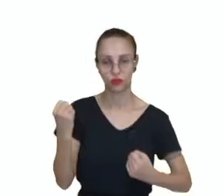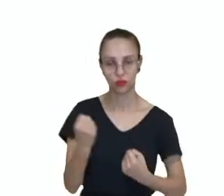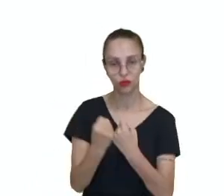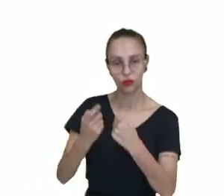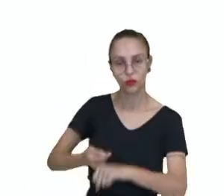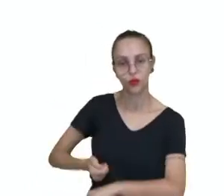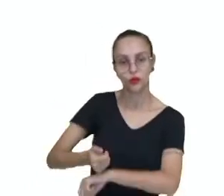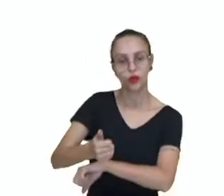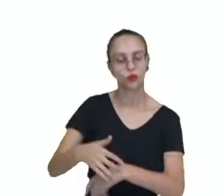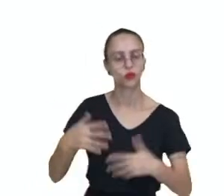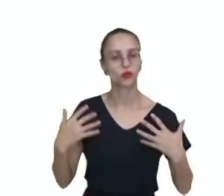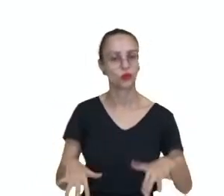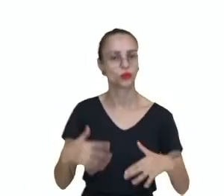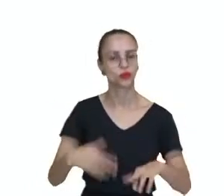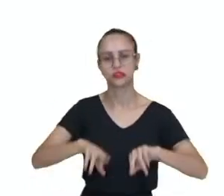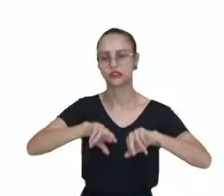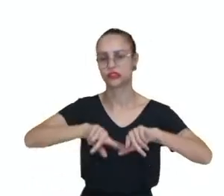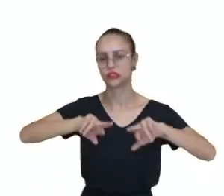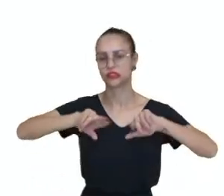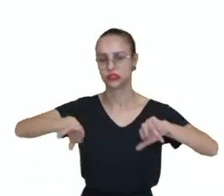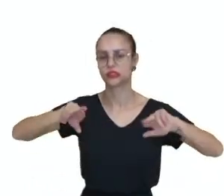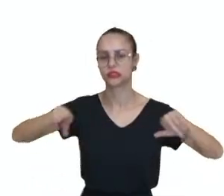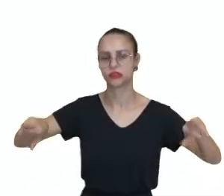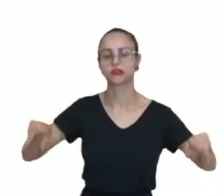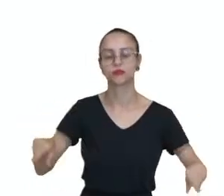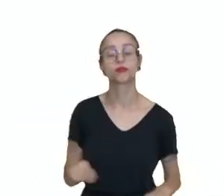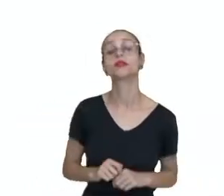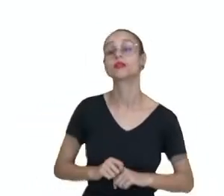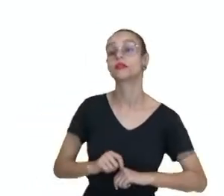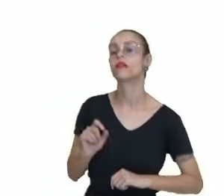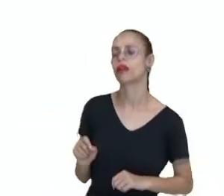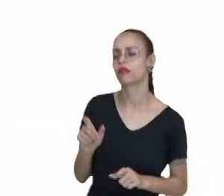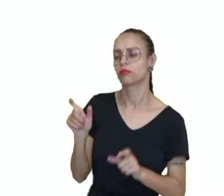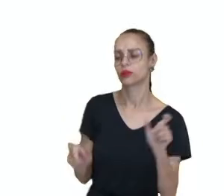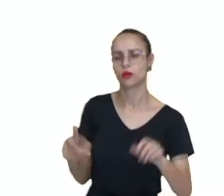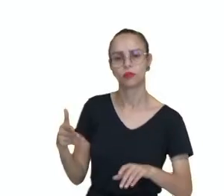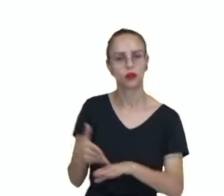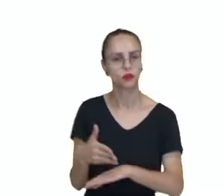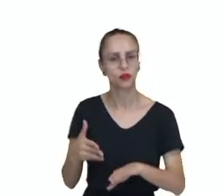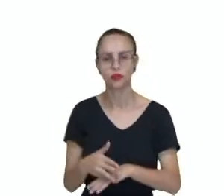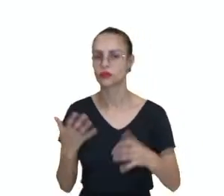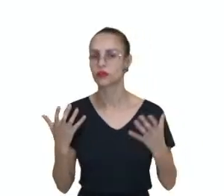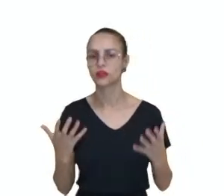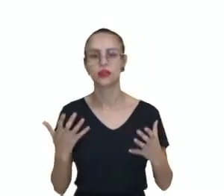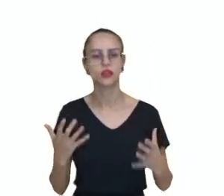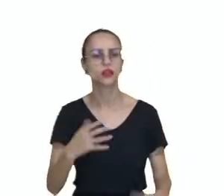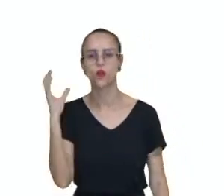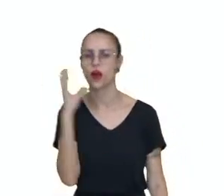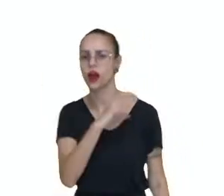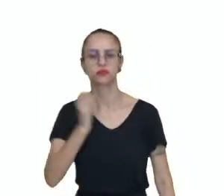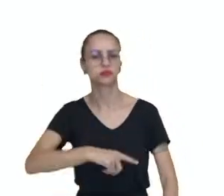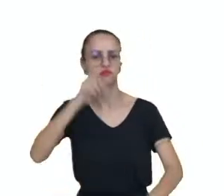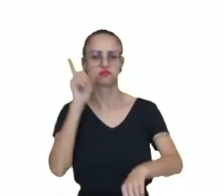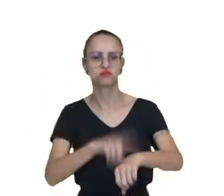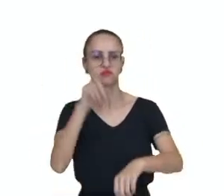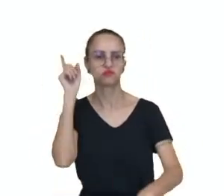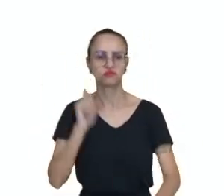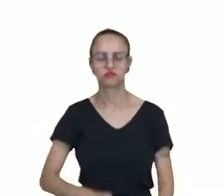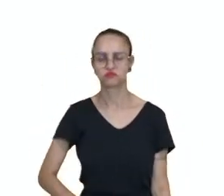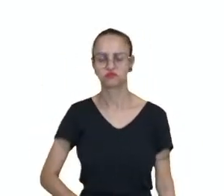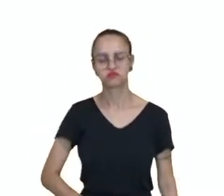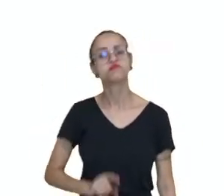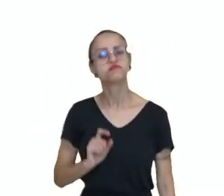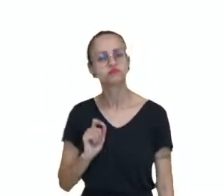era bastante heterogênea. Muitos que dela participaram queriam apenas uma intervenção rápida, que fosse